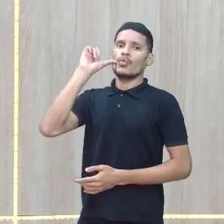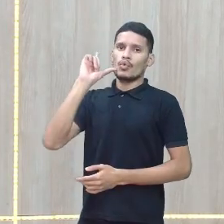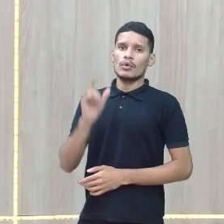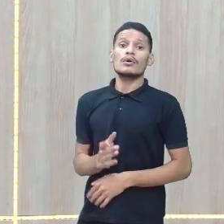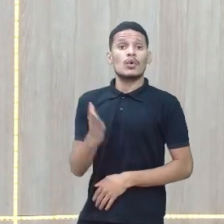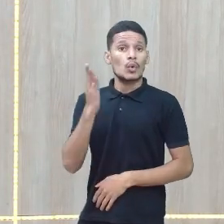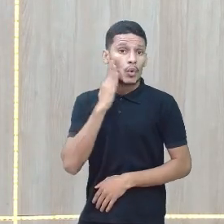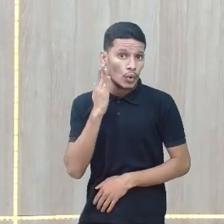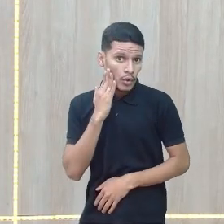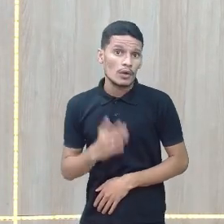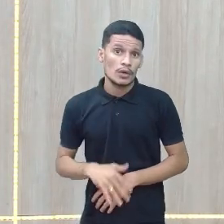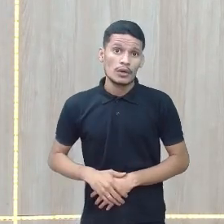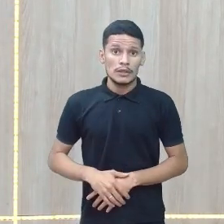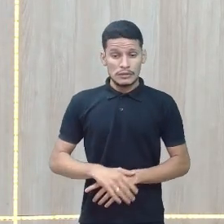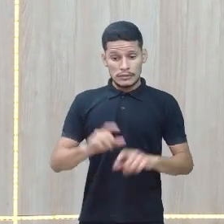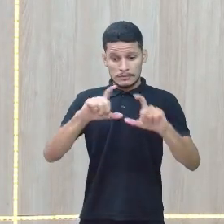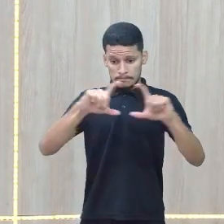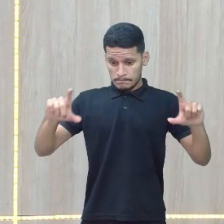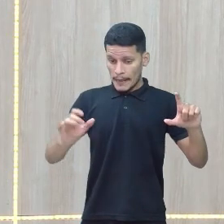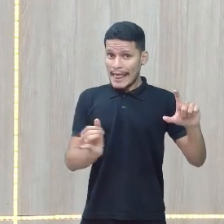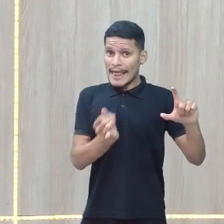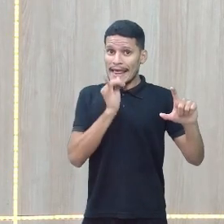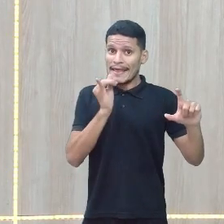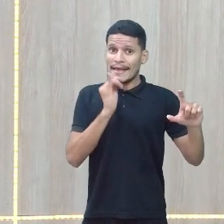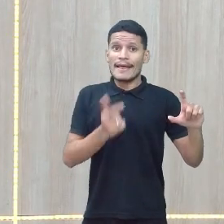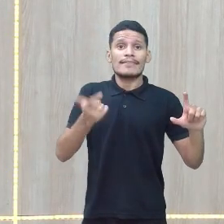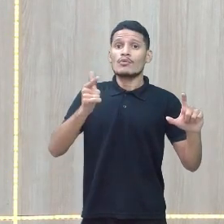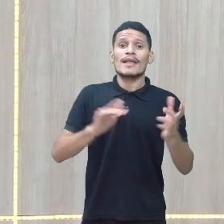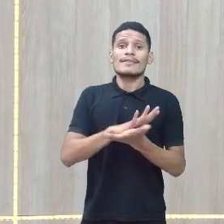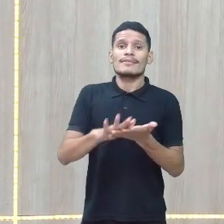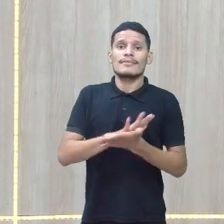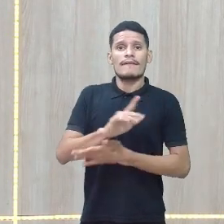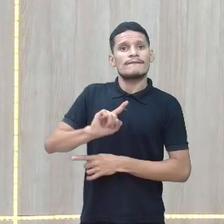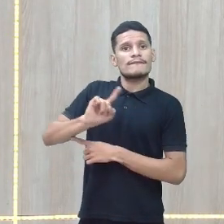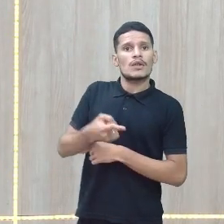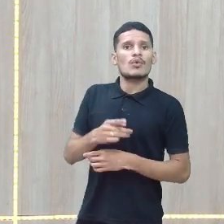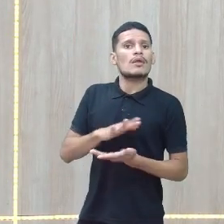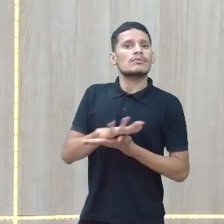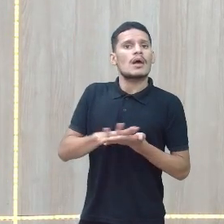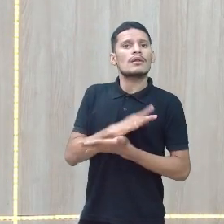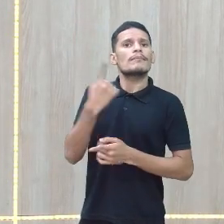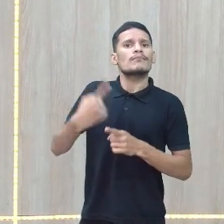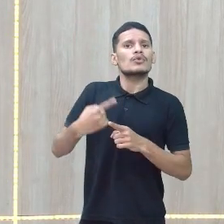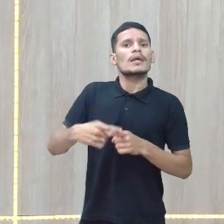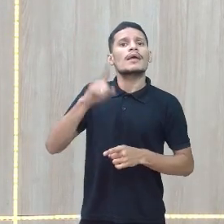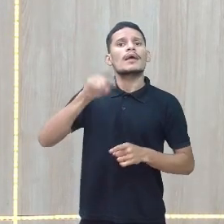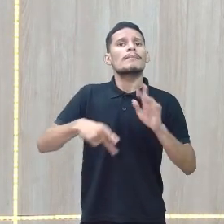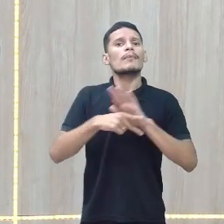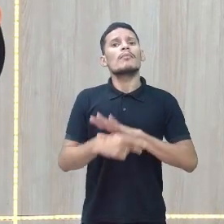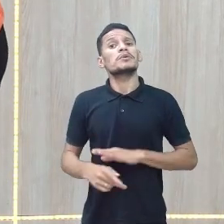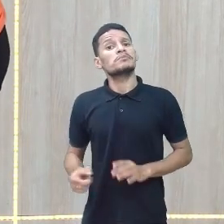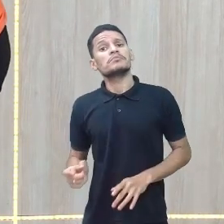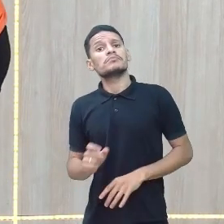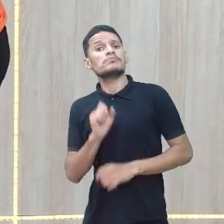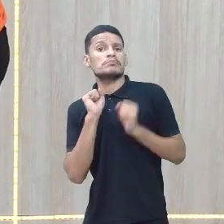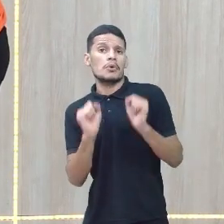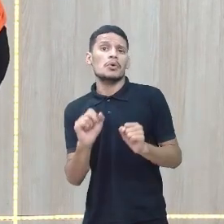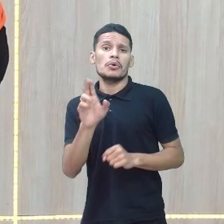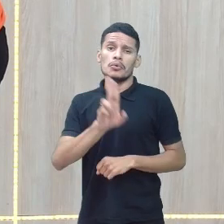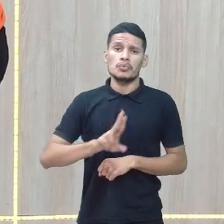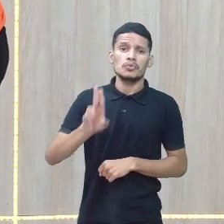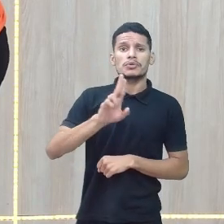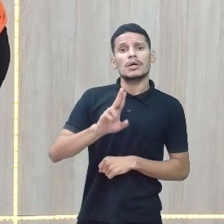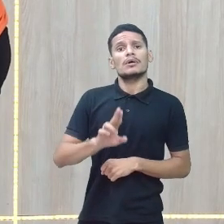vocês que neste exemplo não tem vírgula, porque a vírgula ela é facultativa. Você